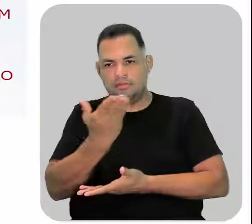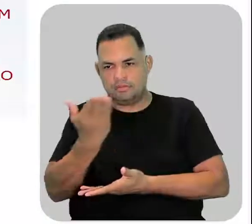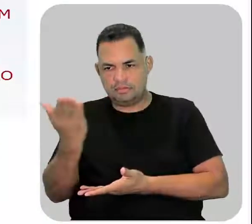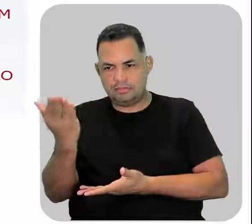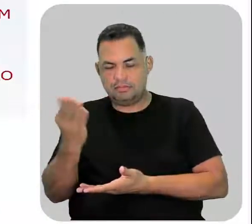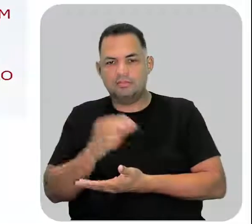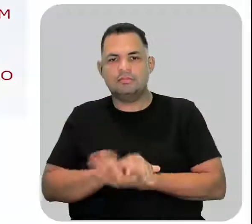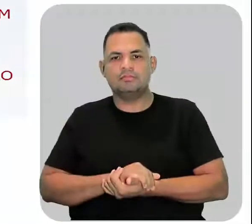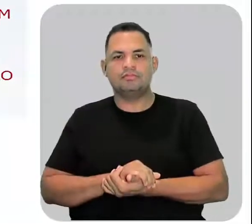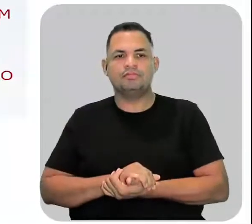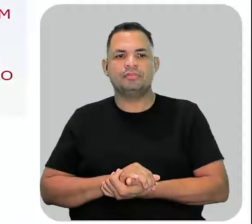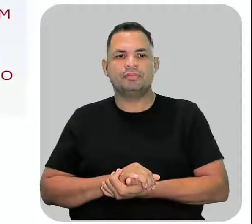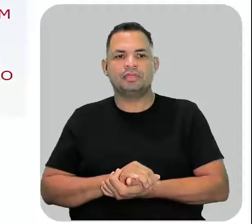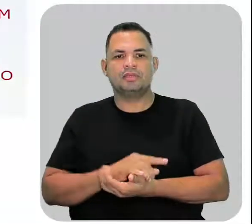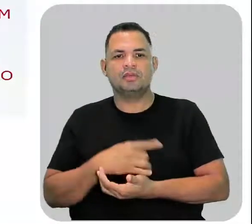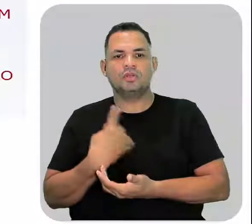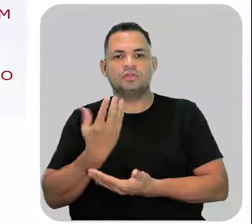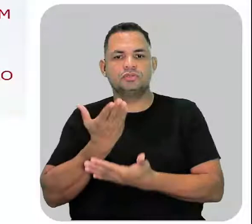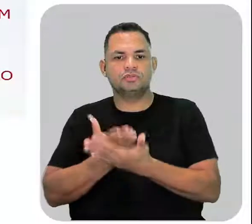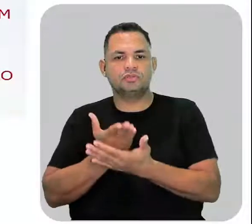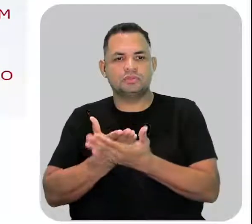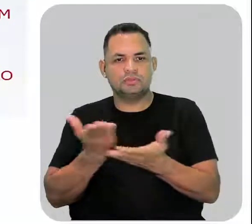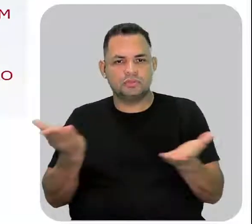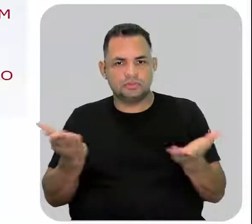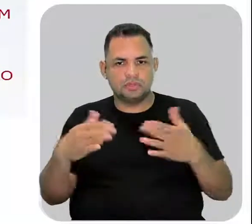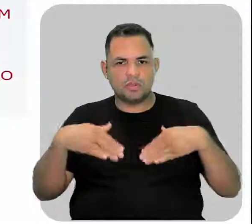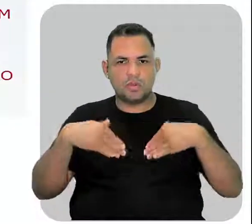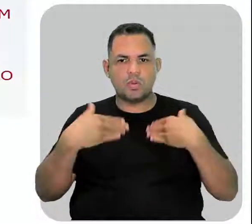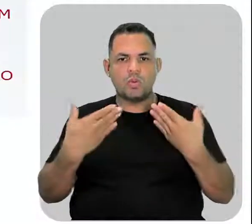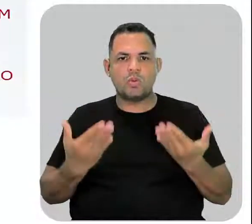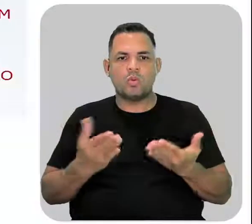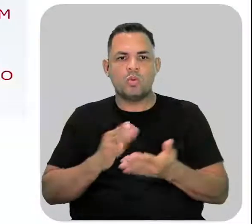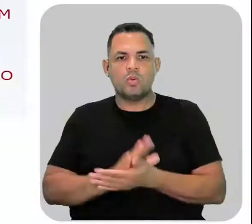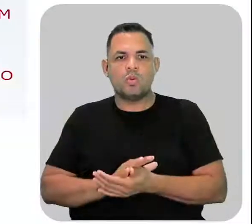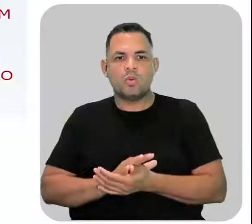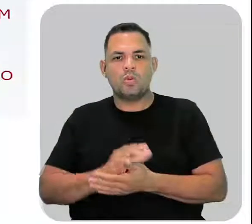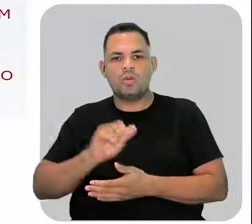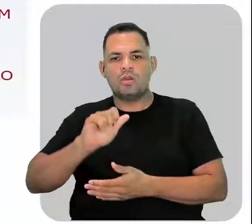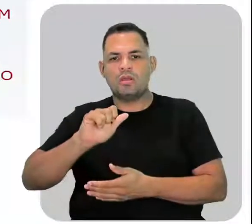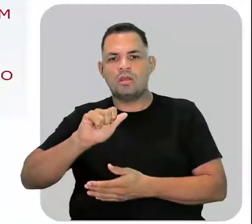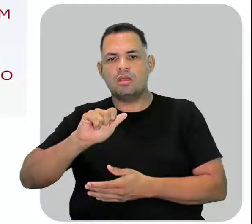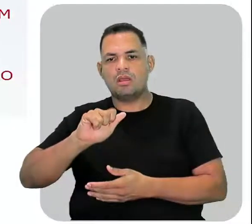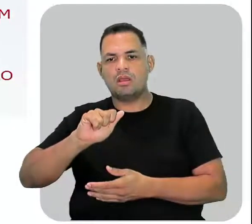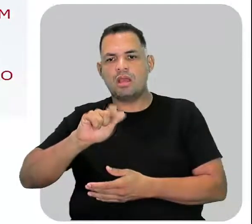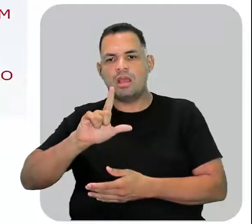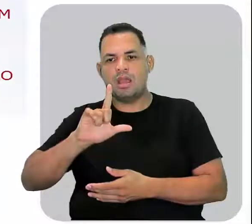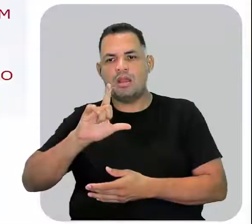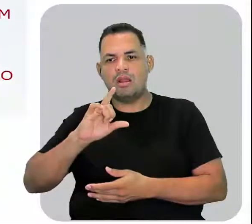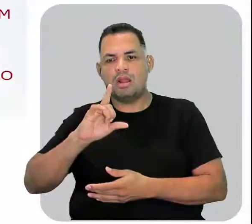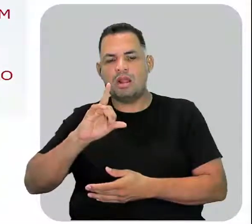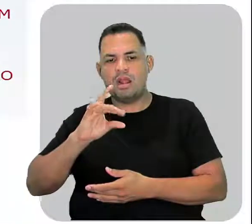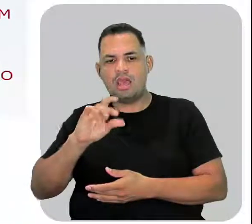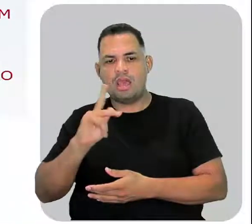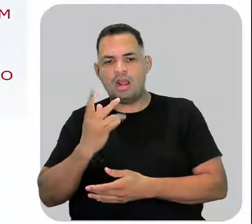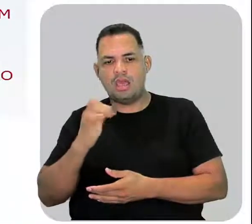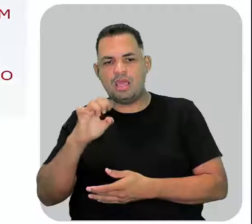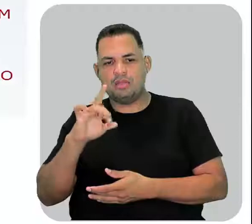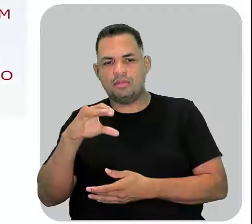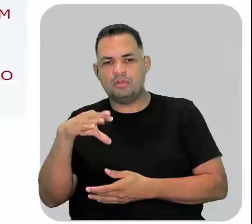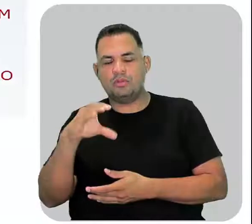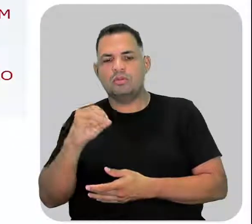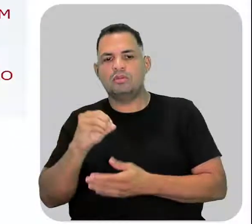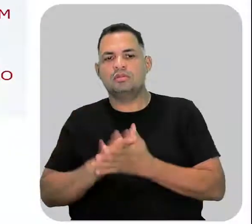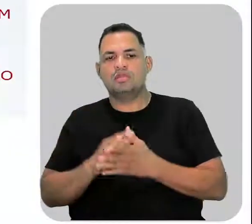Markov-Nikov, que nós vimos durante a aula, diz que quando um haleto de hidrogênio se liga a um alceno, o